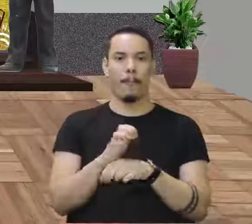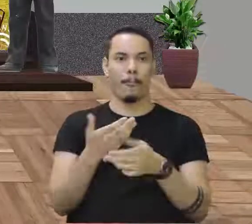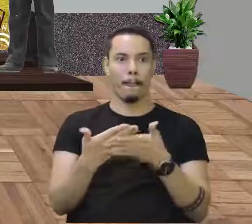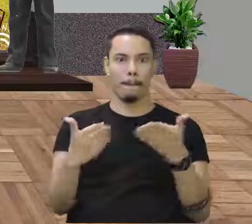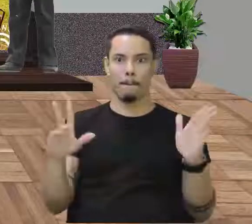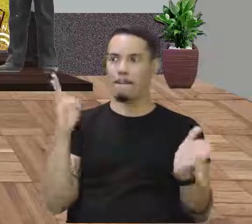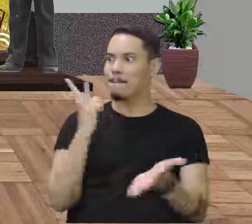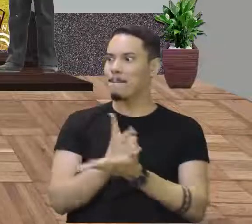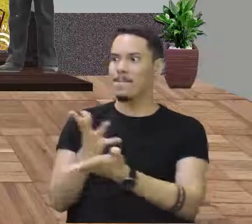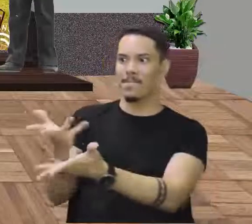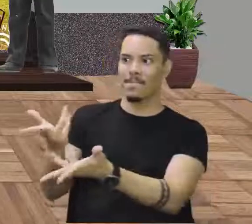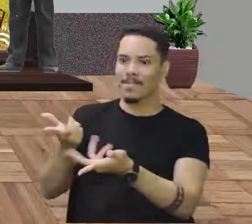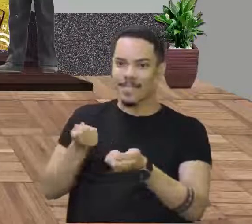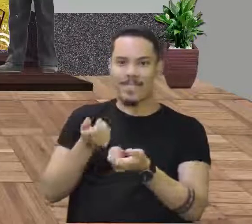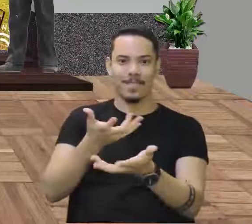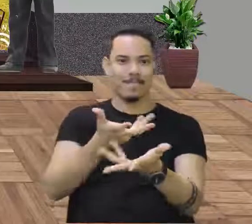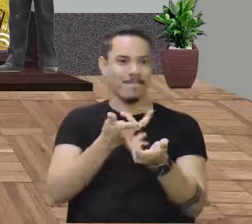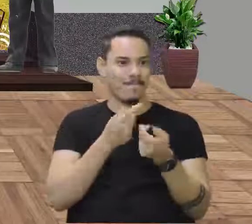os braços